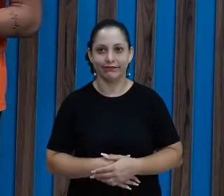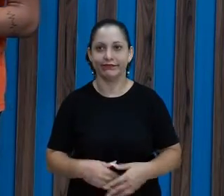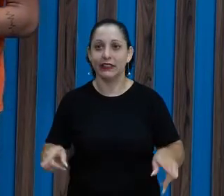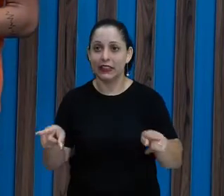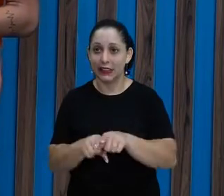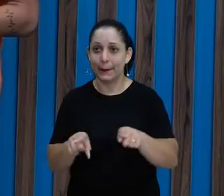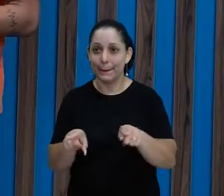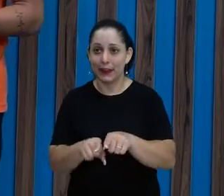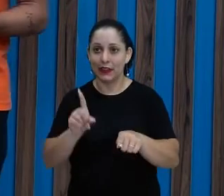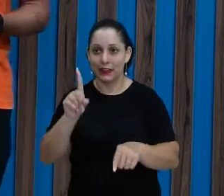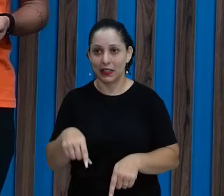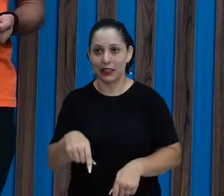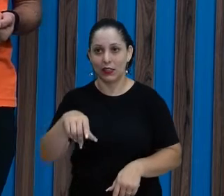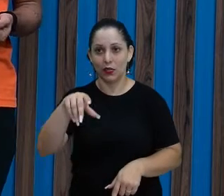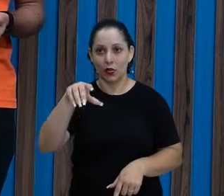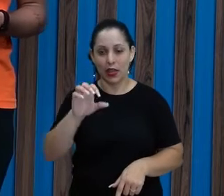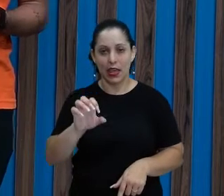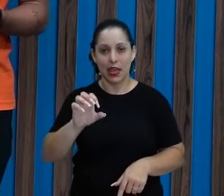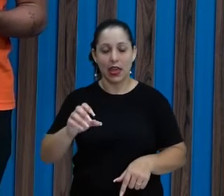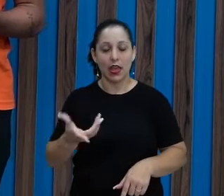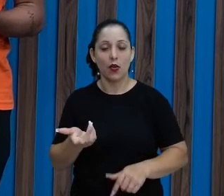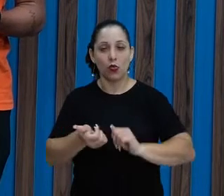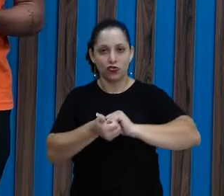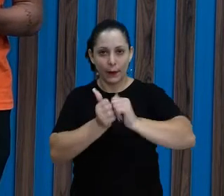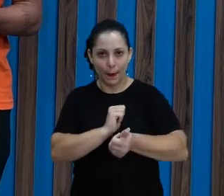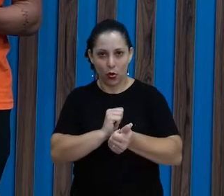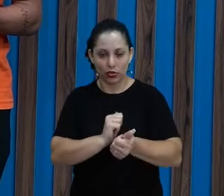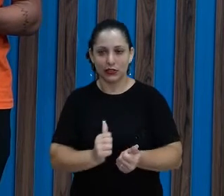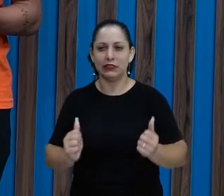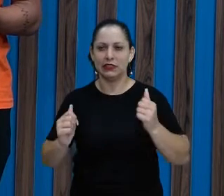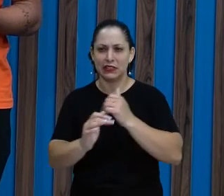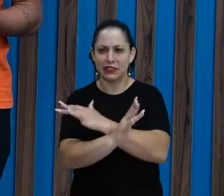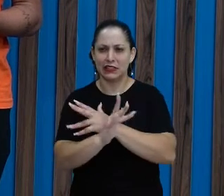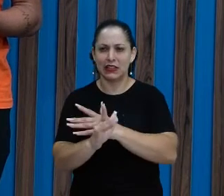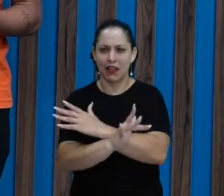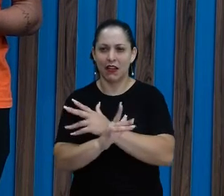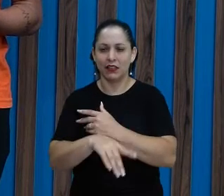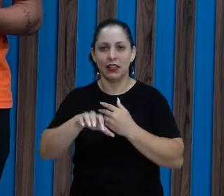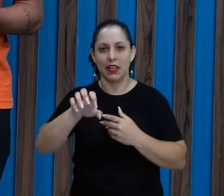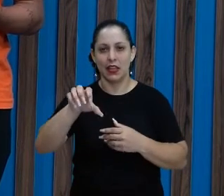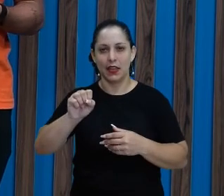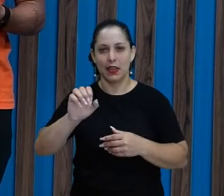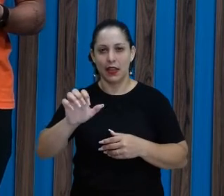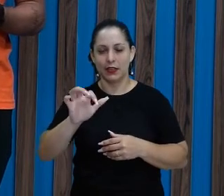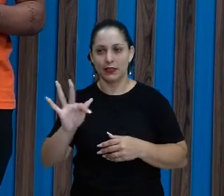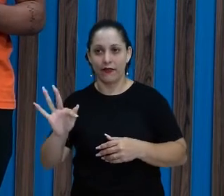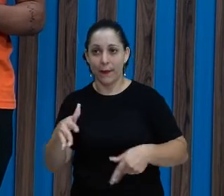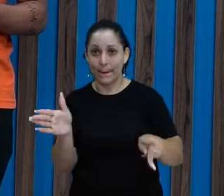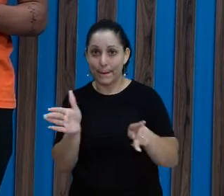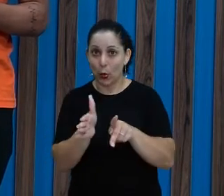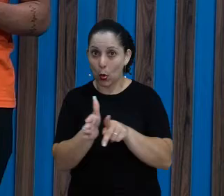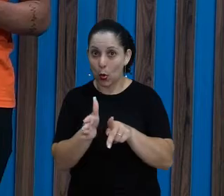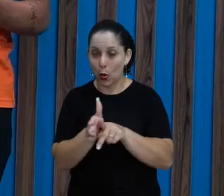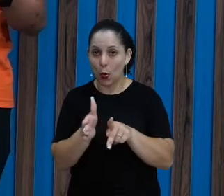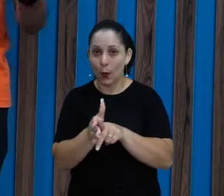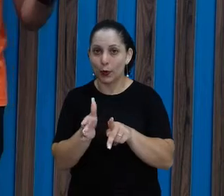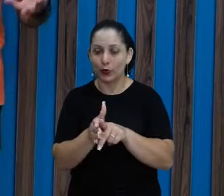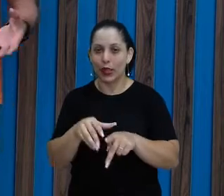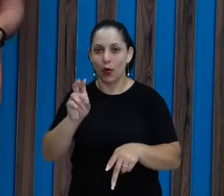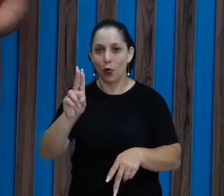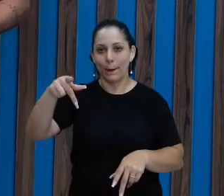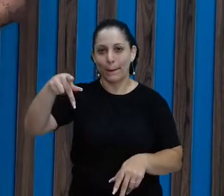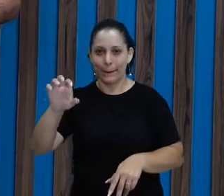aí o Esporte na Cidade, que é promovido pela Escola Superior de Educação Física, né, da UPE, a mais conhecida